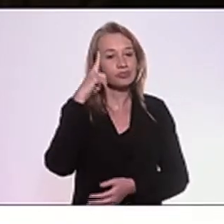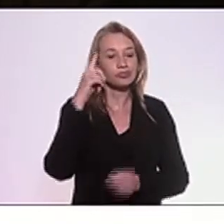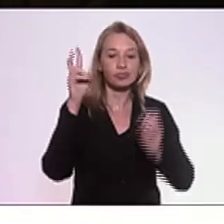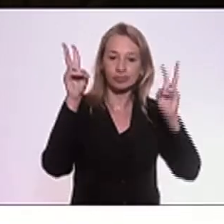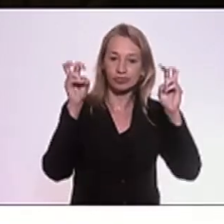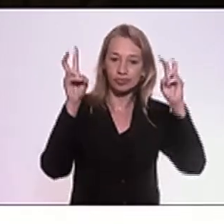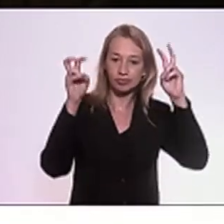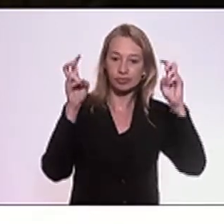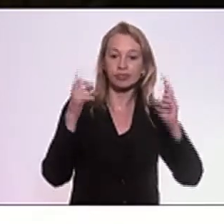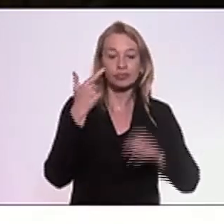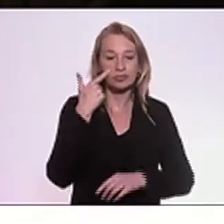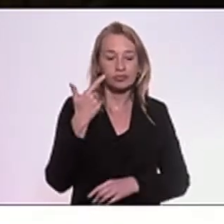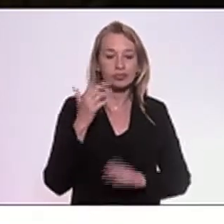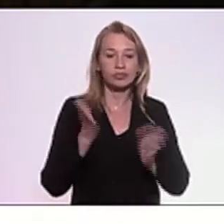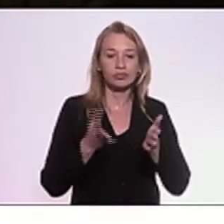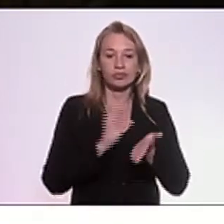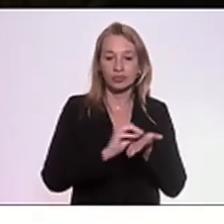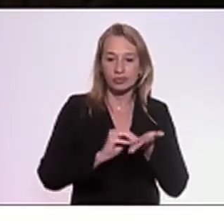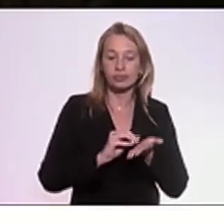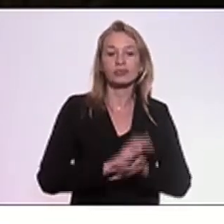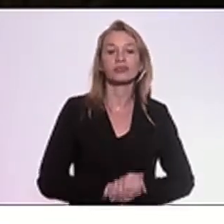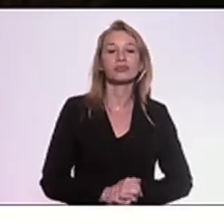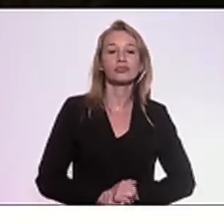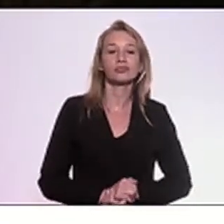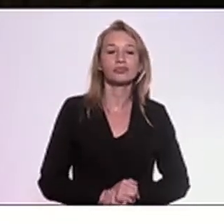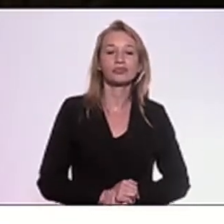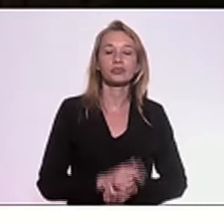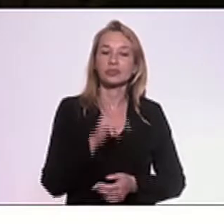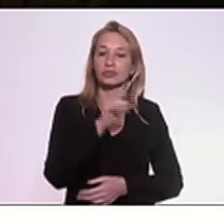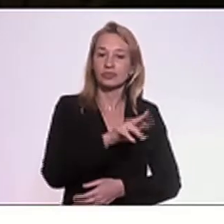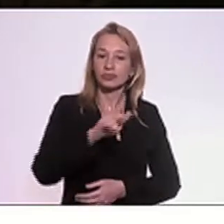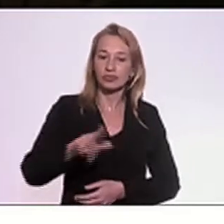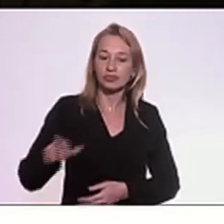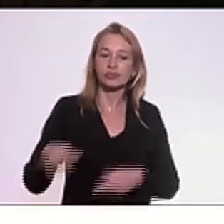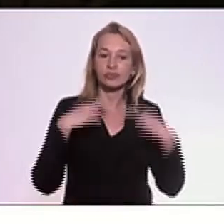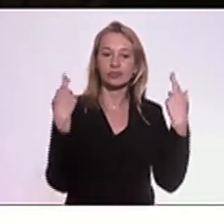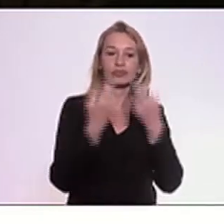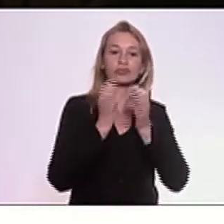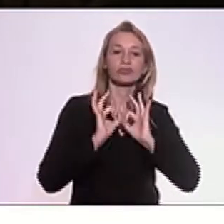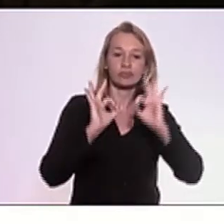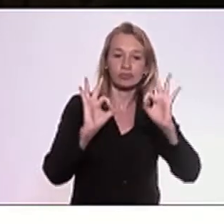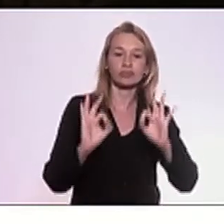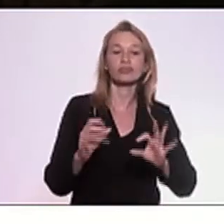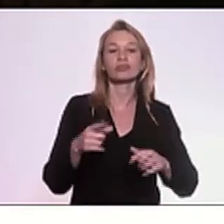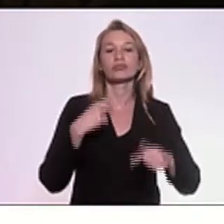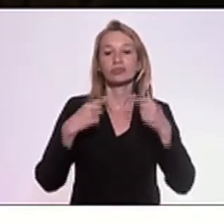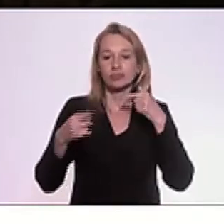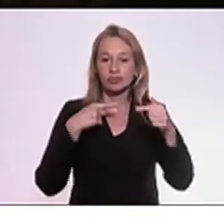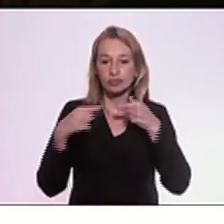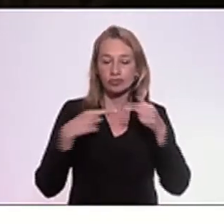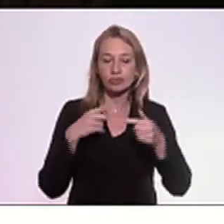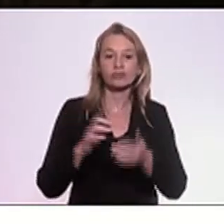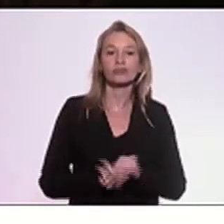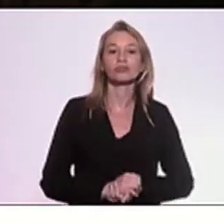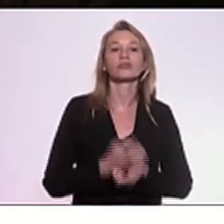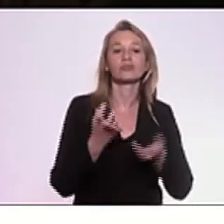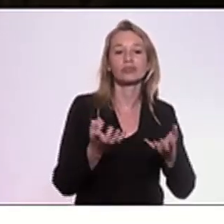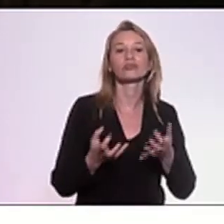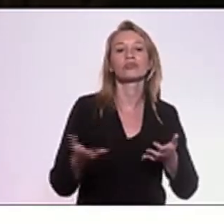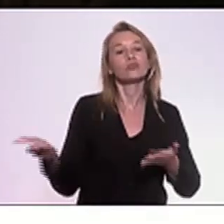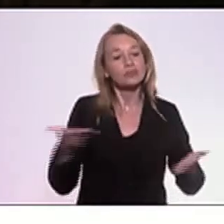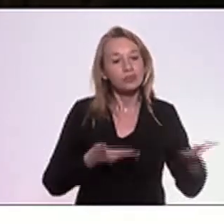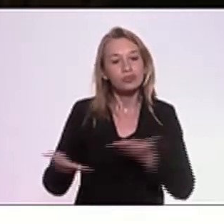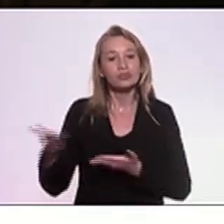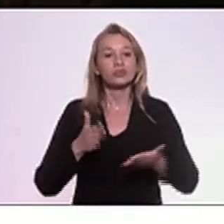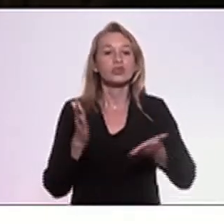que nos encontramos hoje na pauta, nas diferentes sessões extraordinárias que nós estamos debatendo. Eu queria aqui